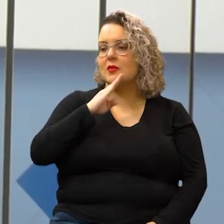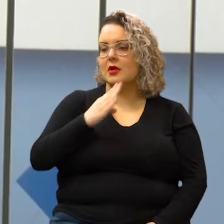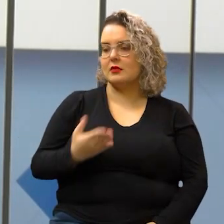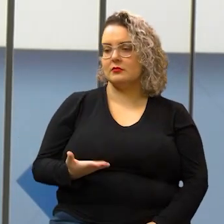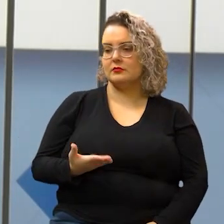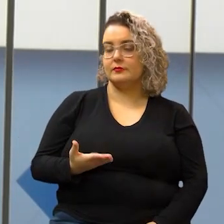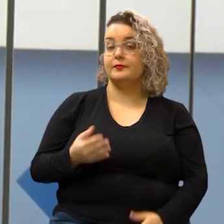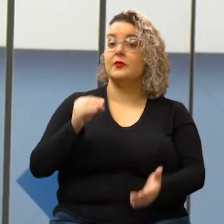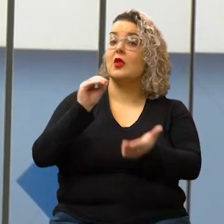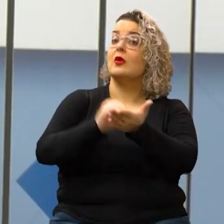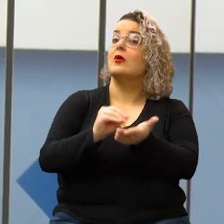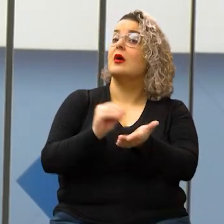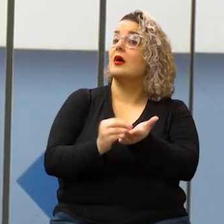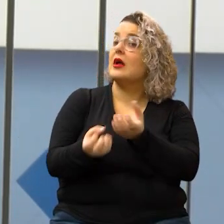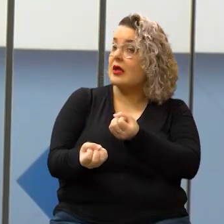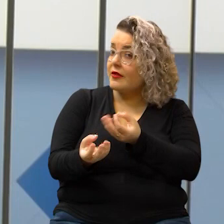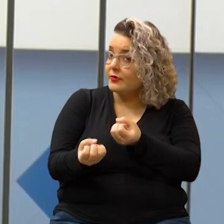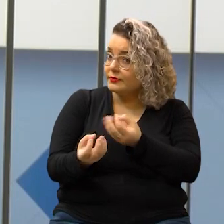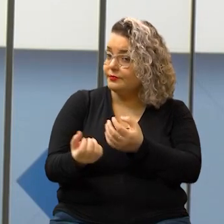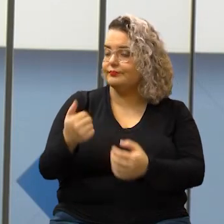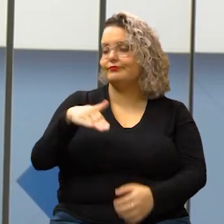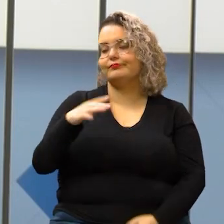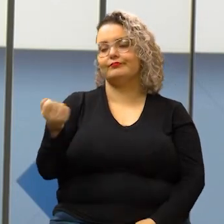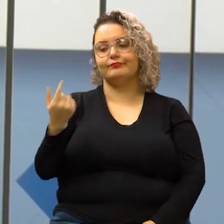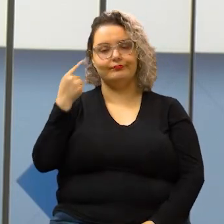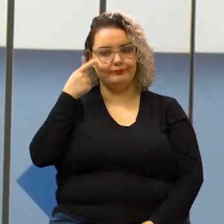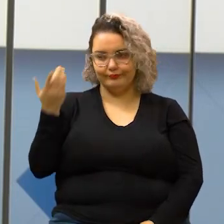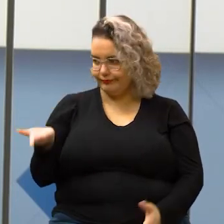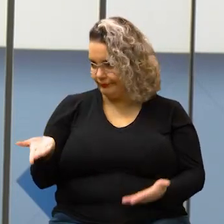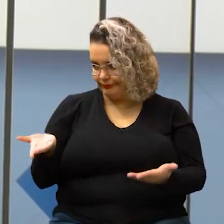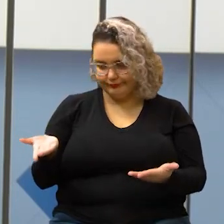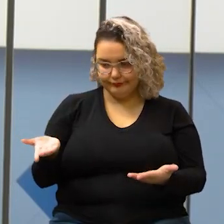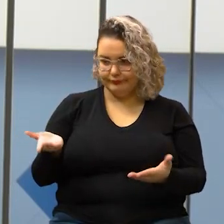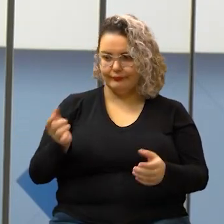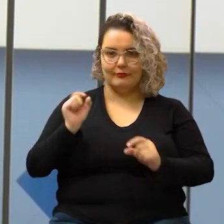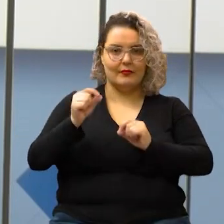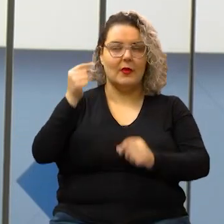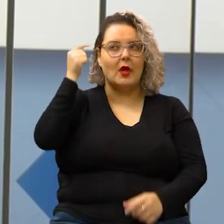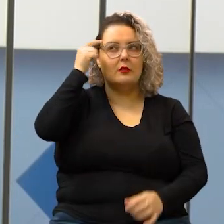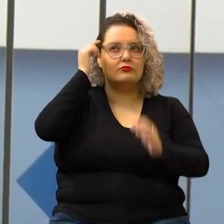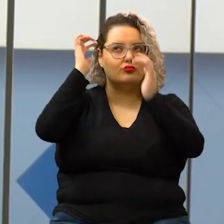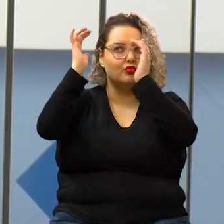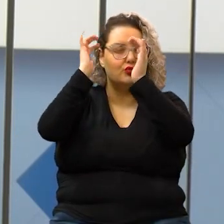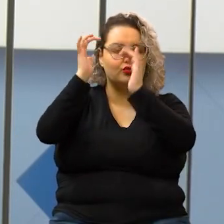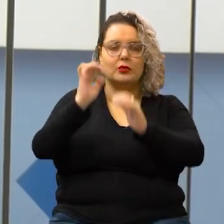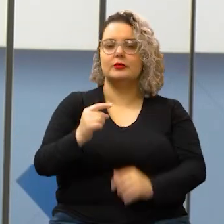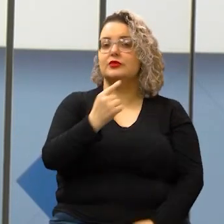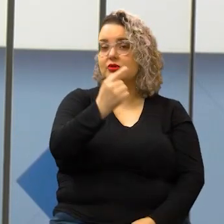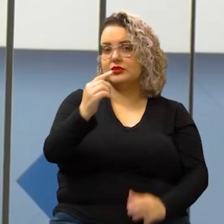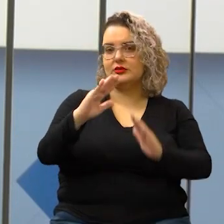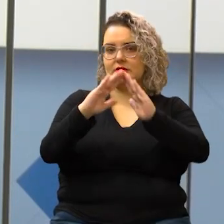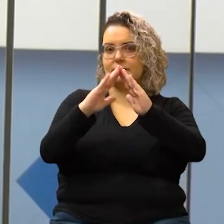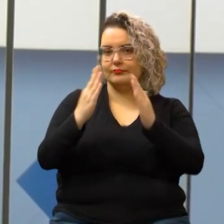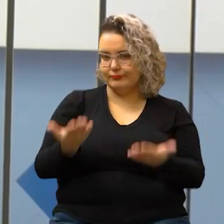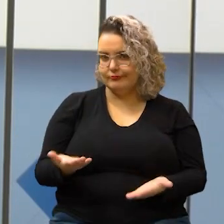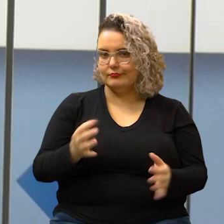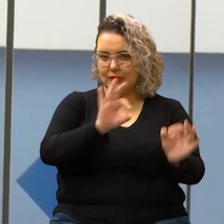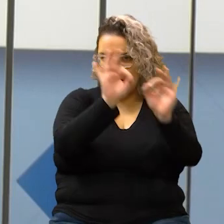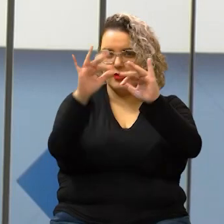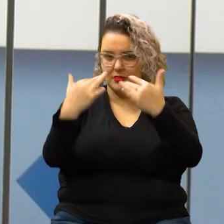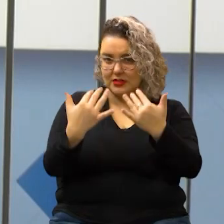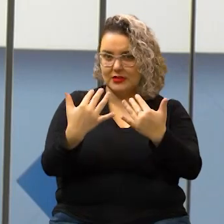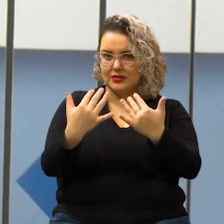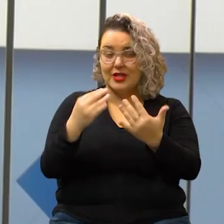Então, a falta de informação, ela vai além do que nós estamos pensando aqui. O que está passando na cabeça de cada um que está nos assistindo é falta de informação